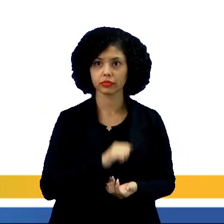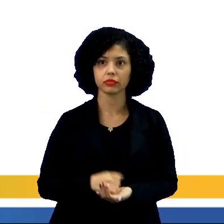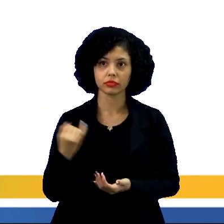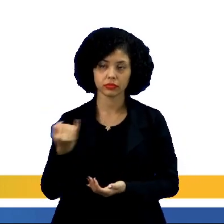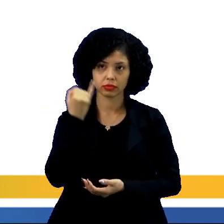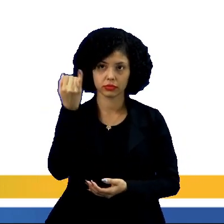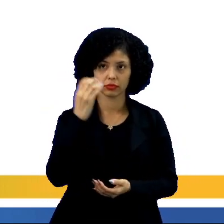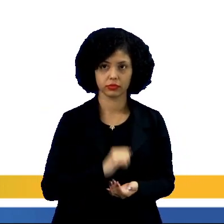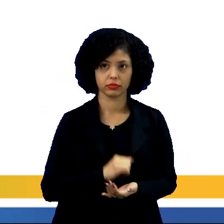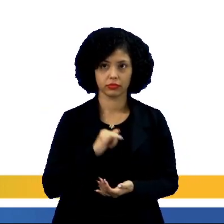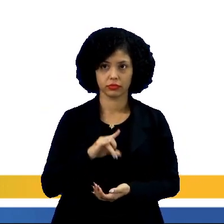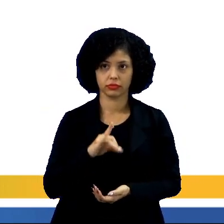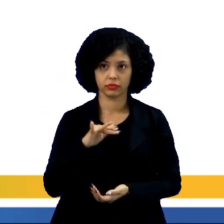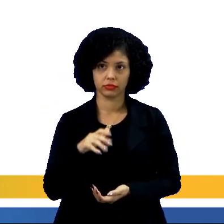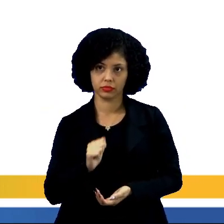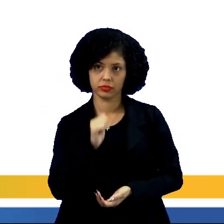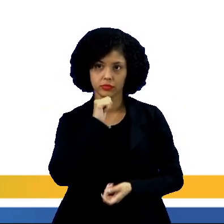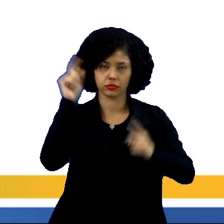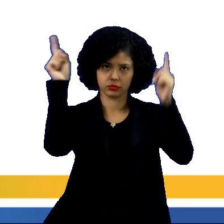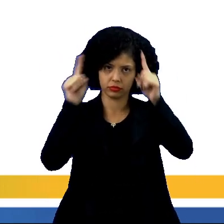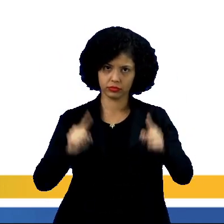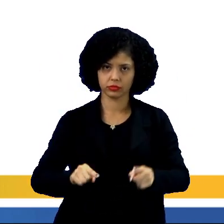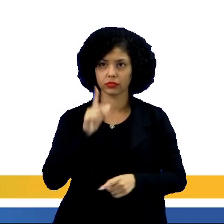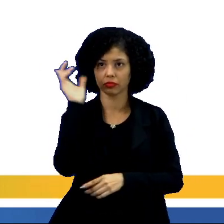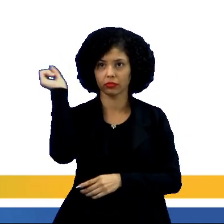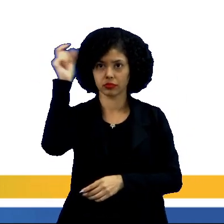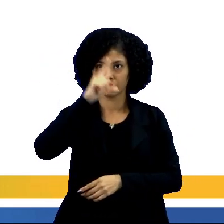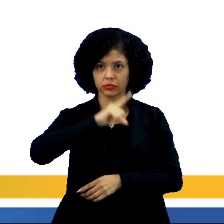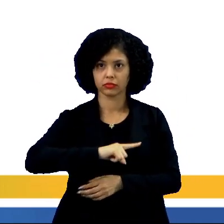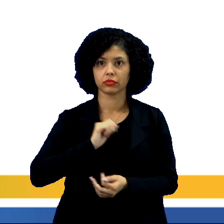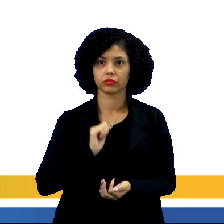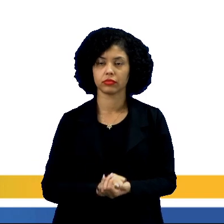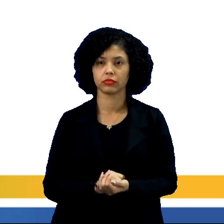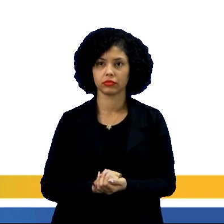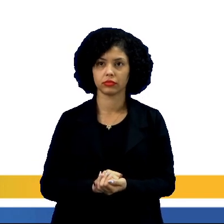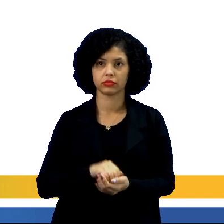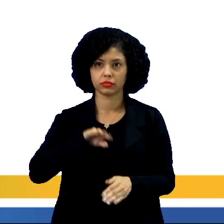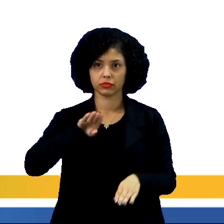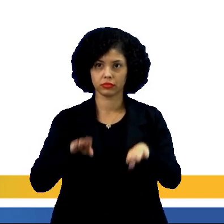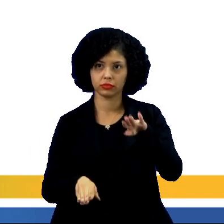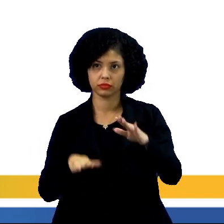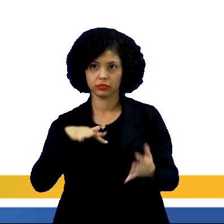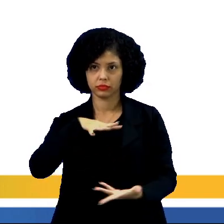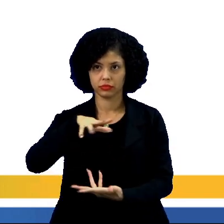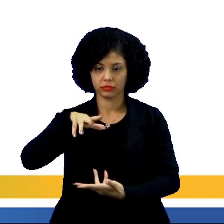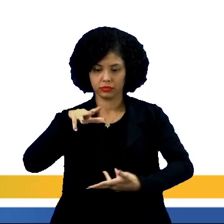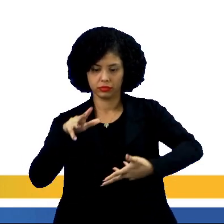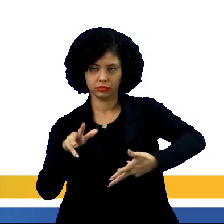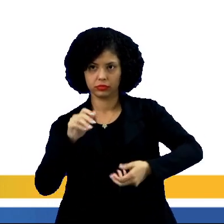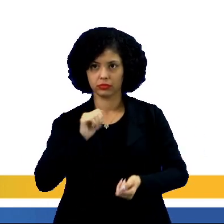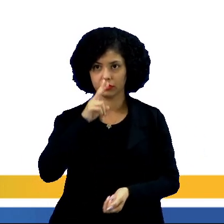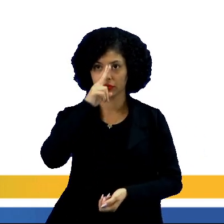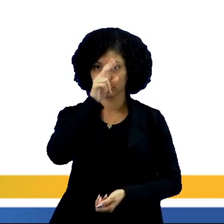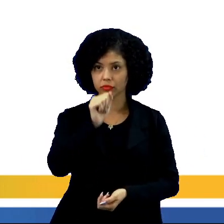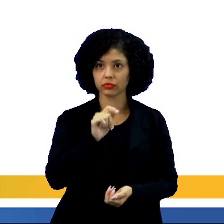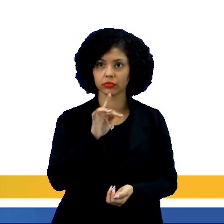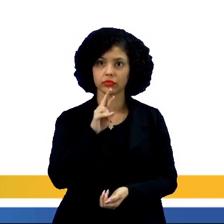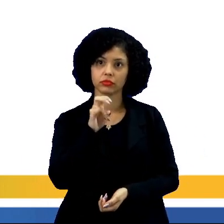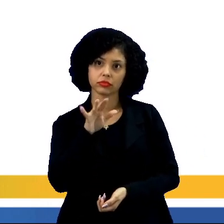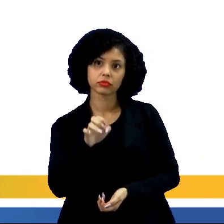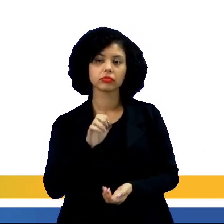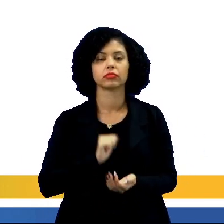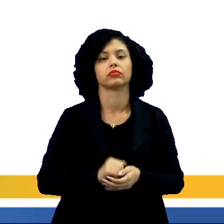possibilitado principalmente pela incidência dos raios solares, da inclinação do globo e da força da